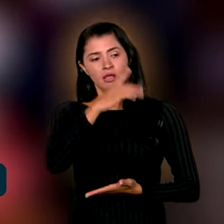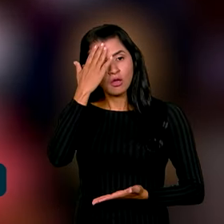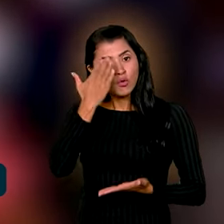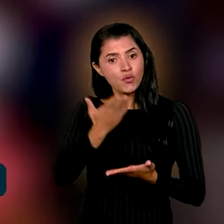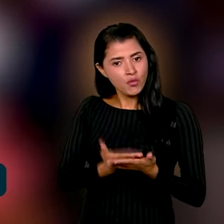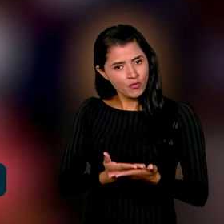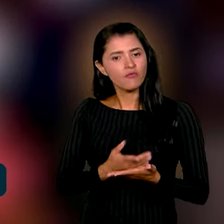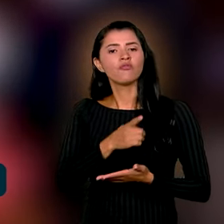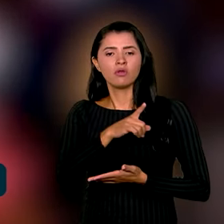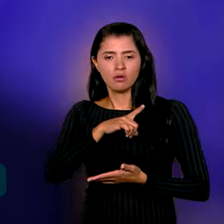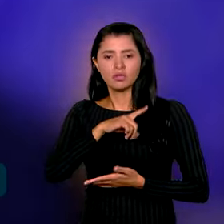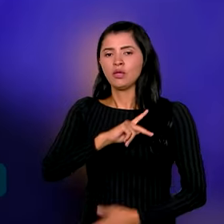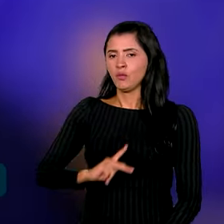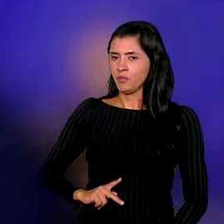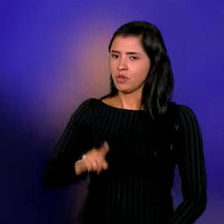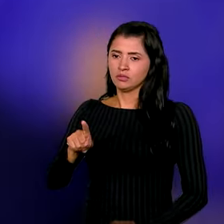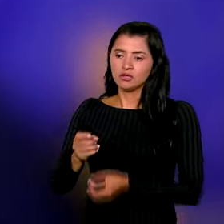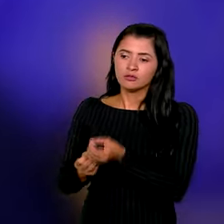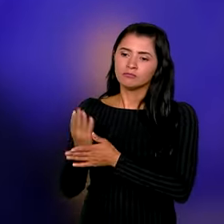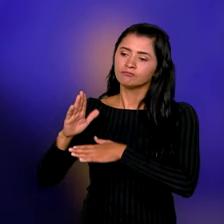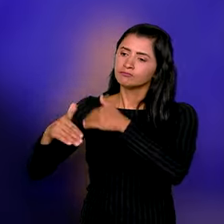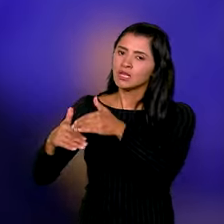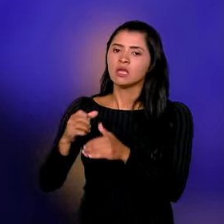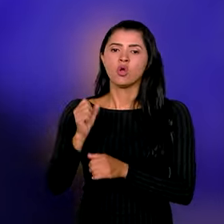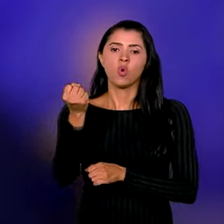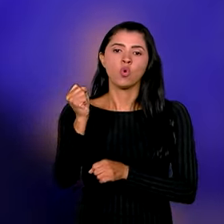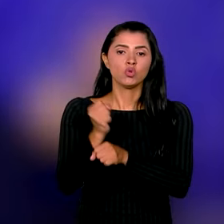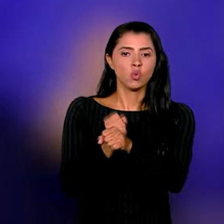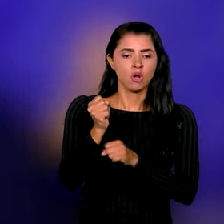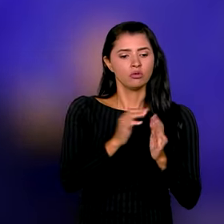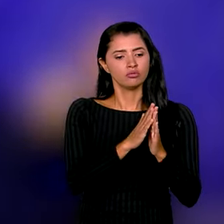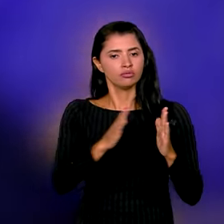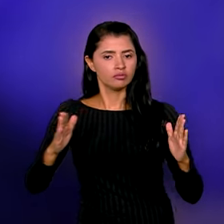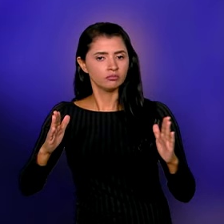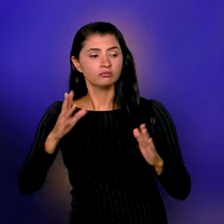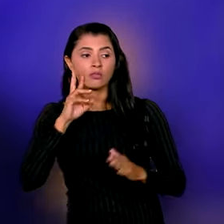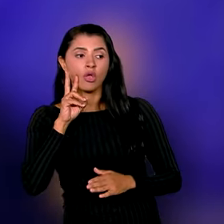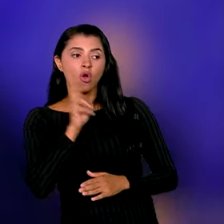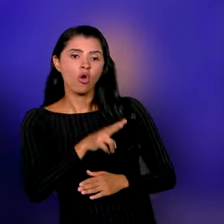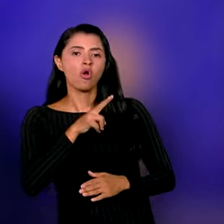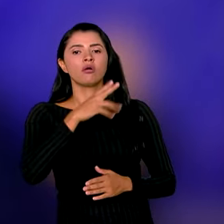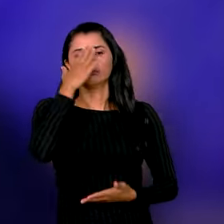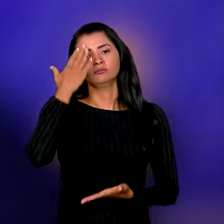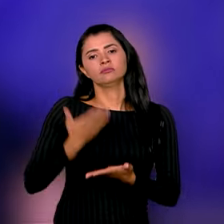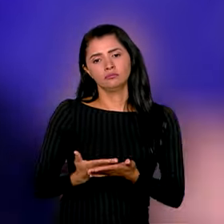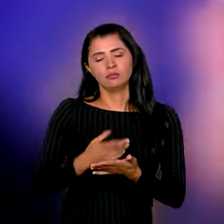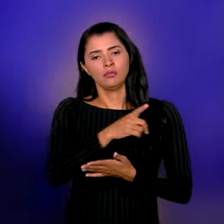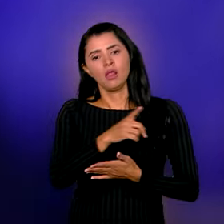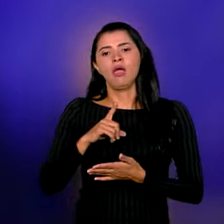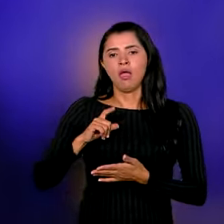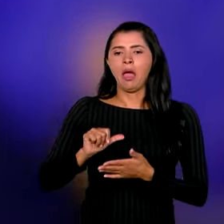confiança que o presidente construiu ao longo dos seus 8 anos de governo. Olha com confiança. Aí você vê a bolsa